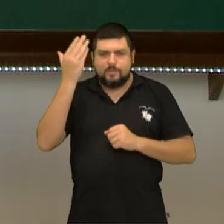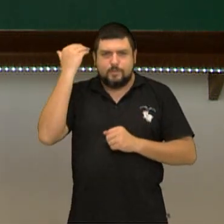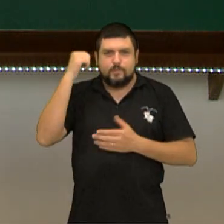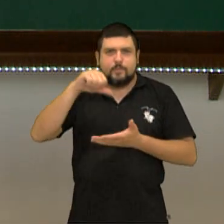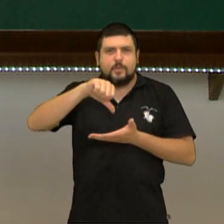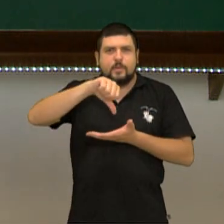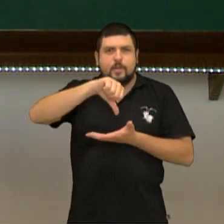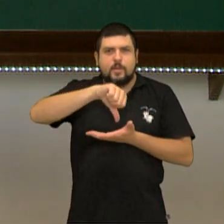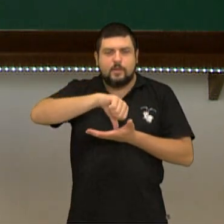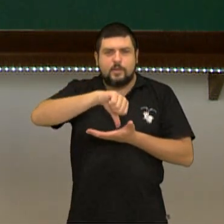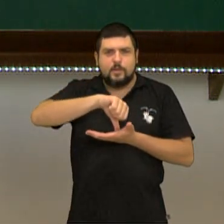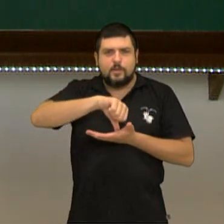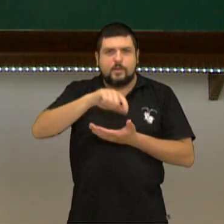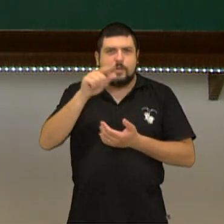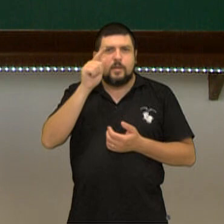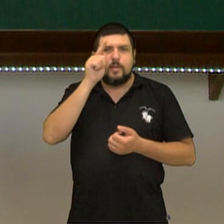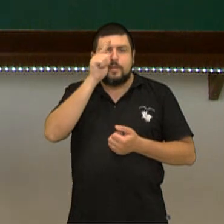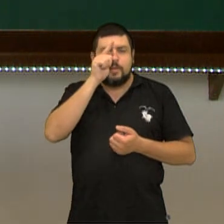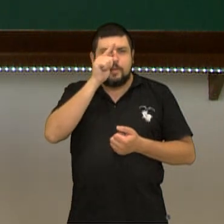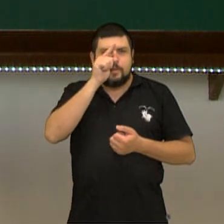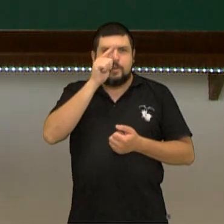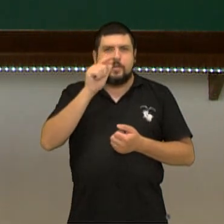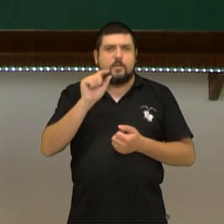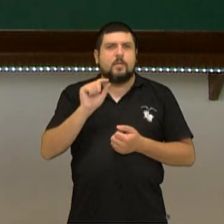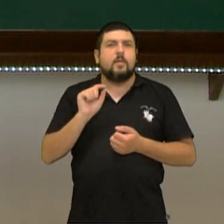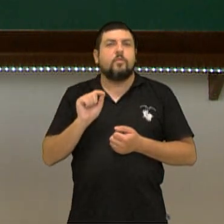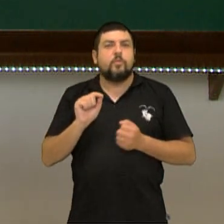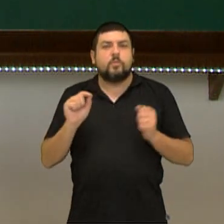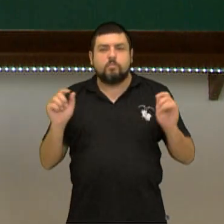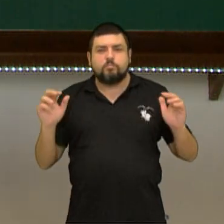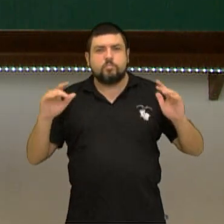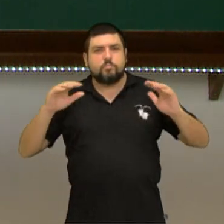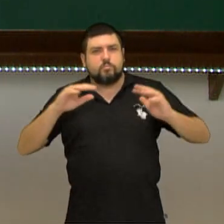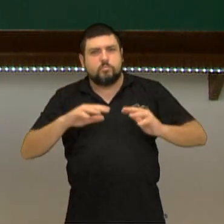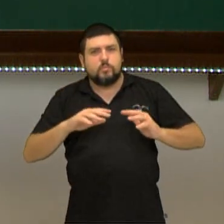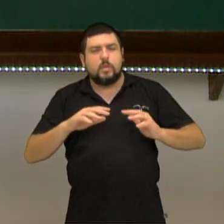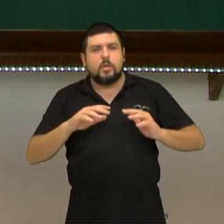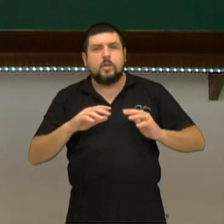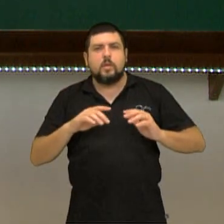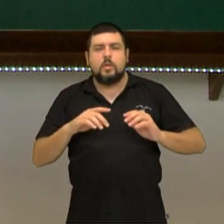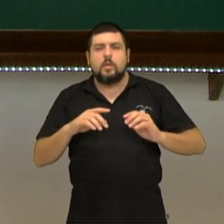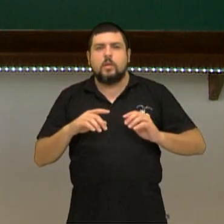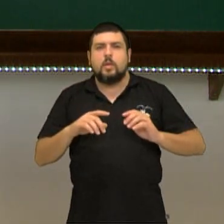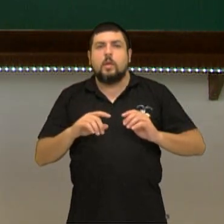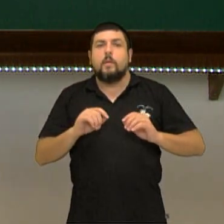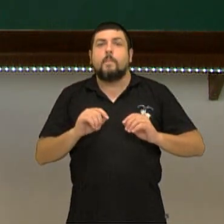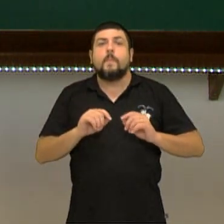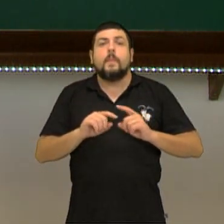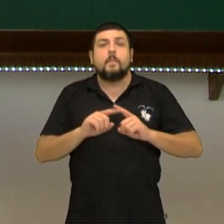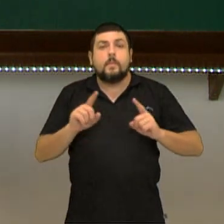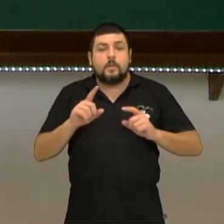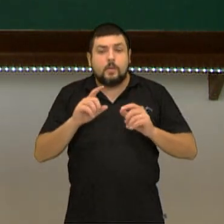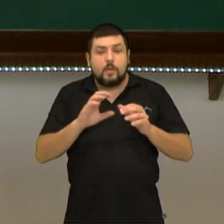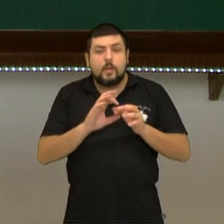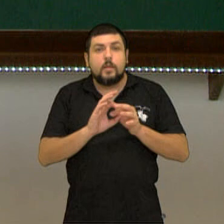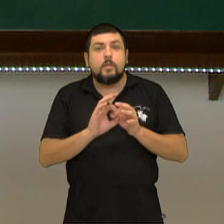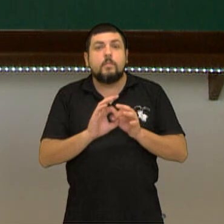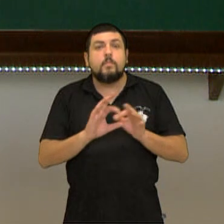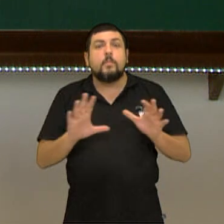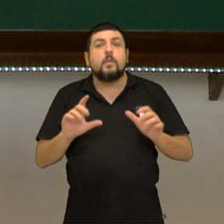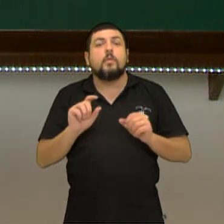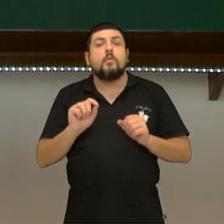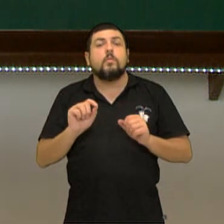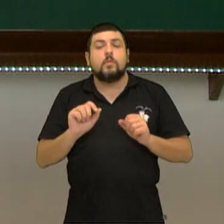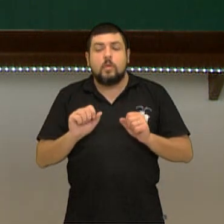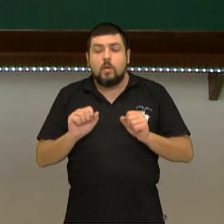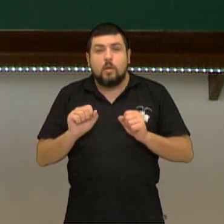né, a gente está colocando, então, que a liberdade ela vai até o ponto, né, que não ultrapasse as leis, que